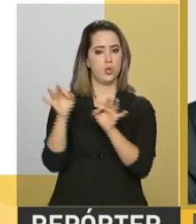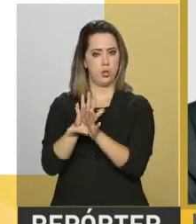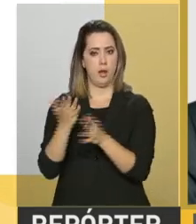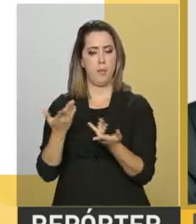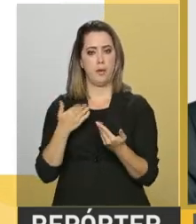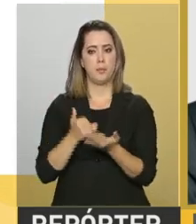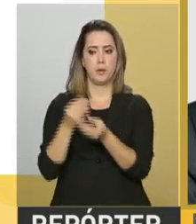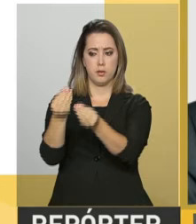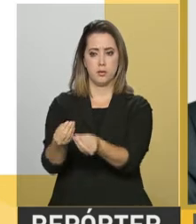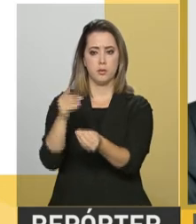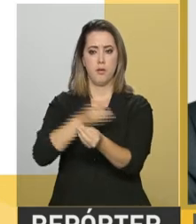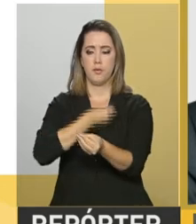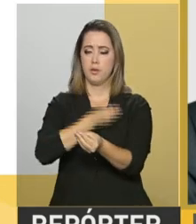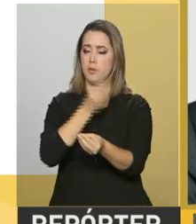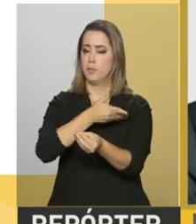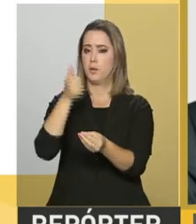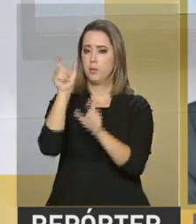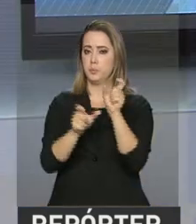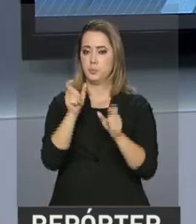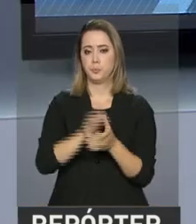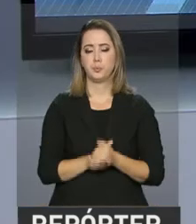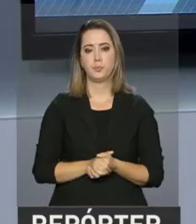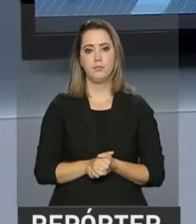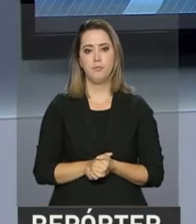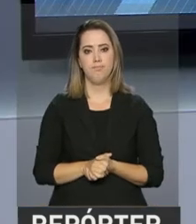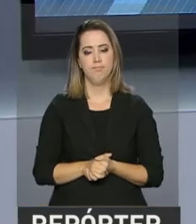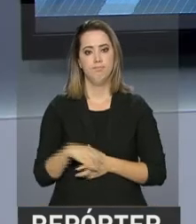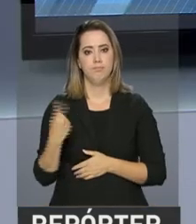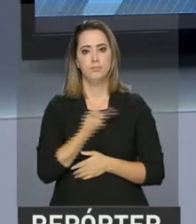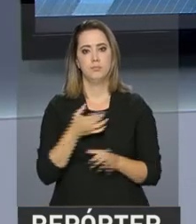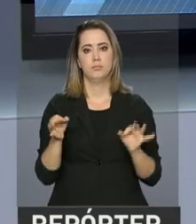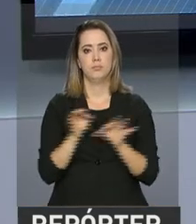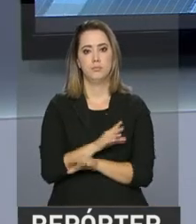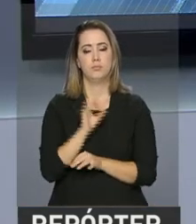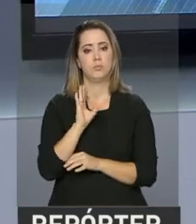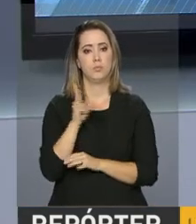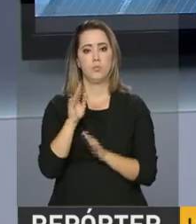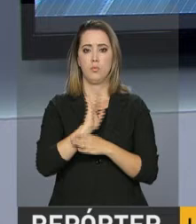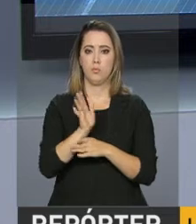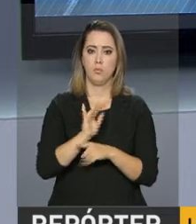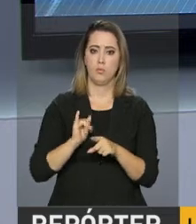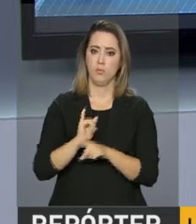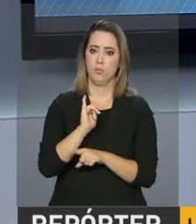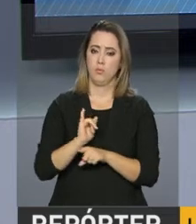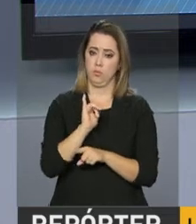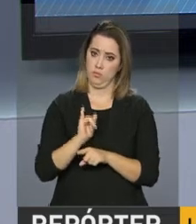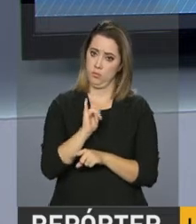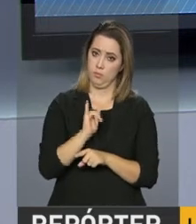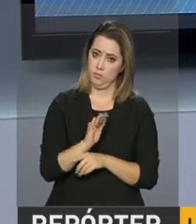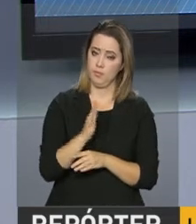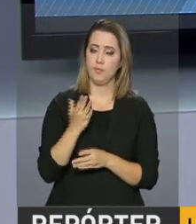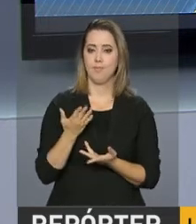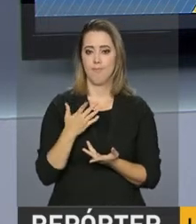para assegurar qualidade de vida para os brasileiros. Esta edição termina aqui. Todas as nossas reportagens você encontra